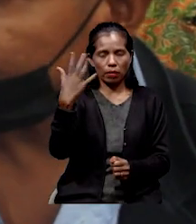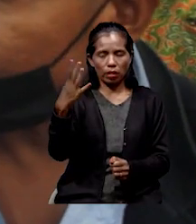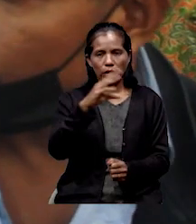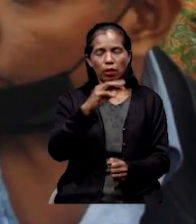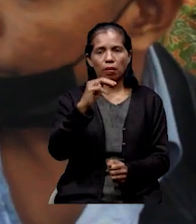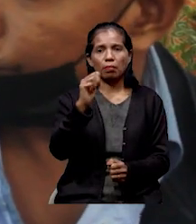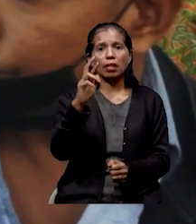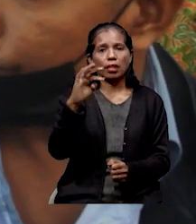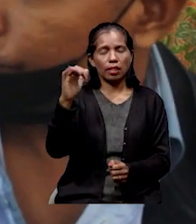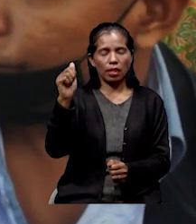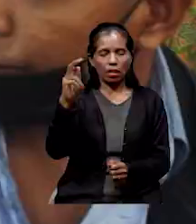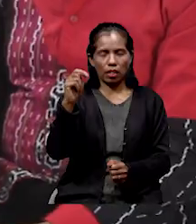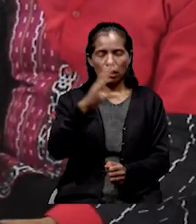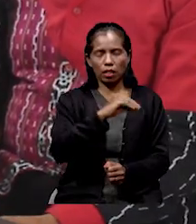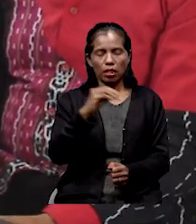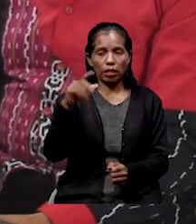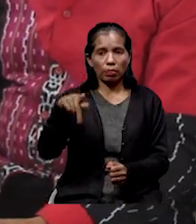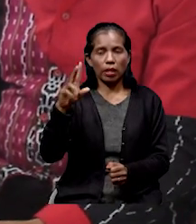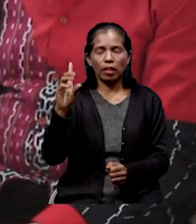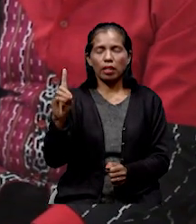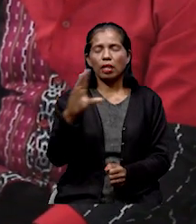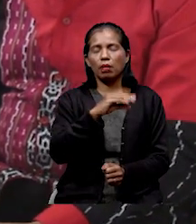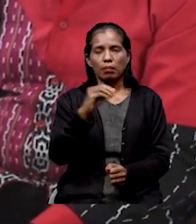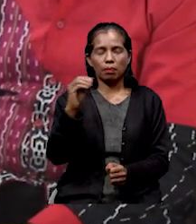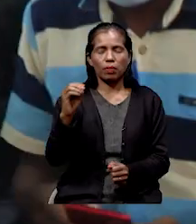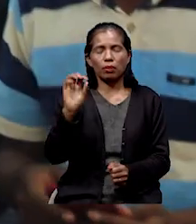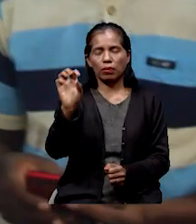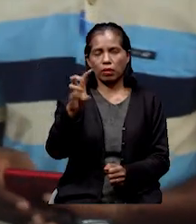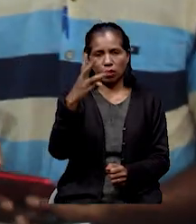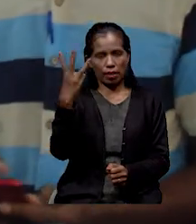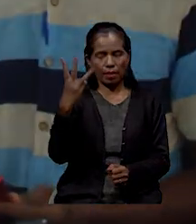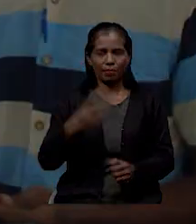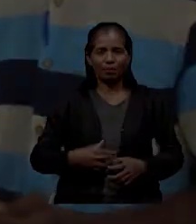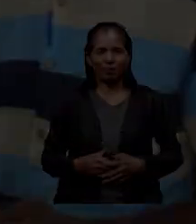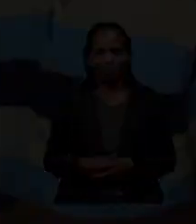Mariano Asanami Sabino, o número sorteio Sanu Resinen, Almeida dos Santos, Elio Gaio, GMN.